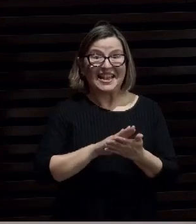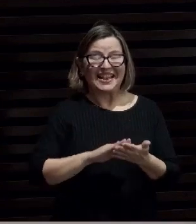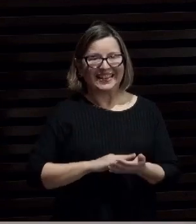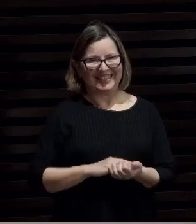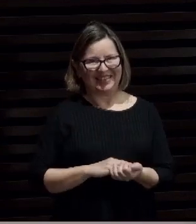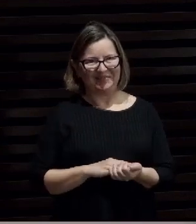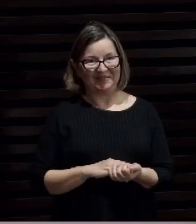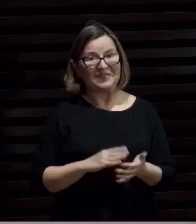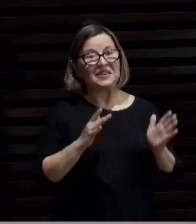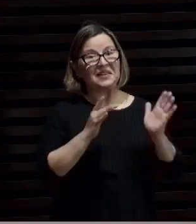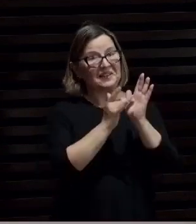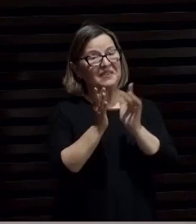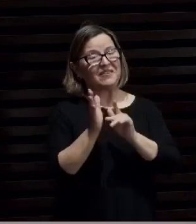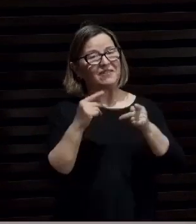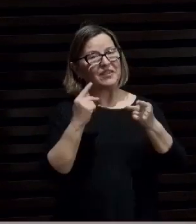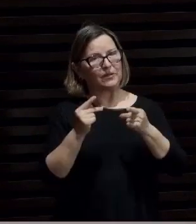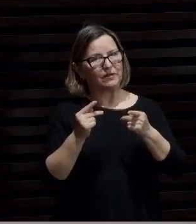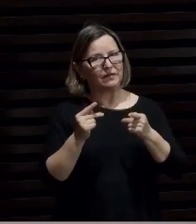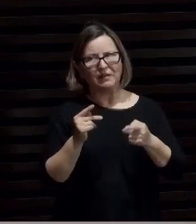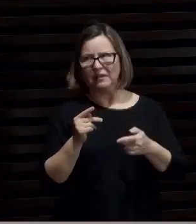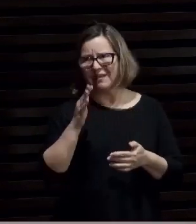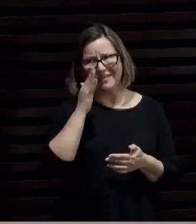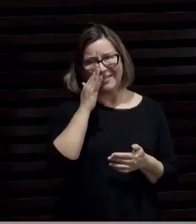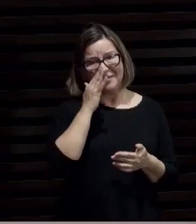E Jesus falou assim, não te admires.